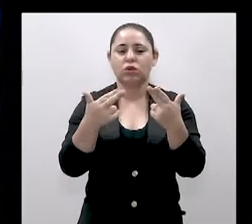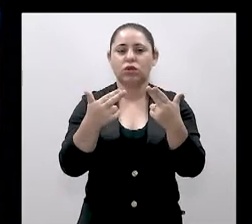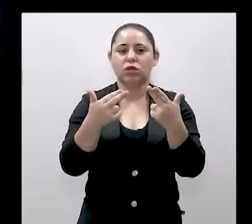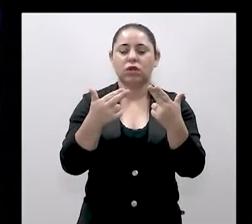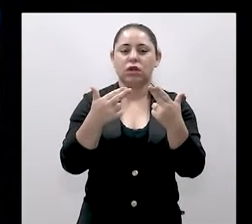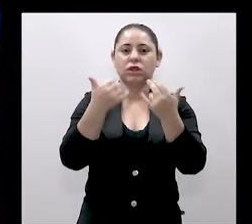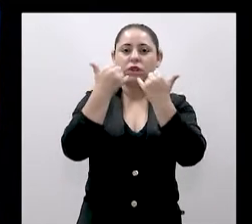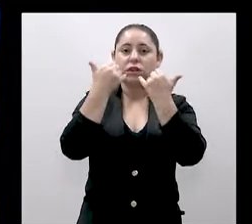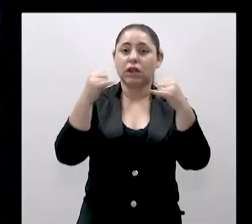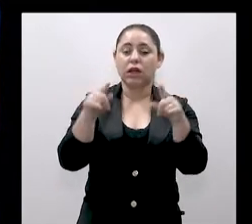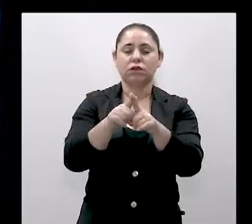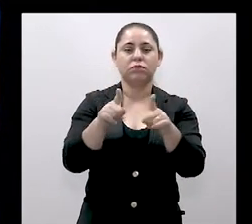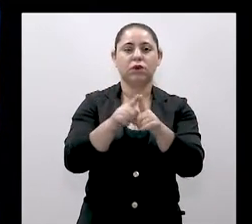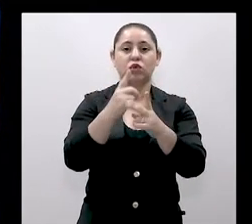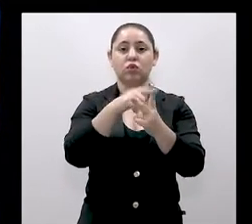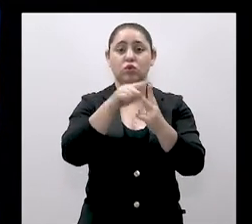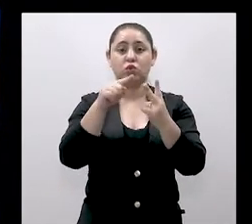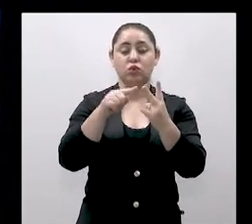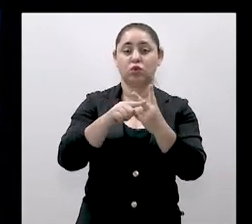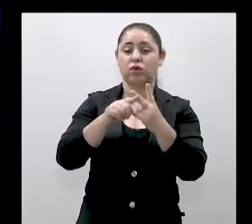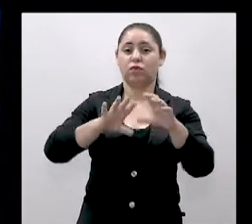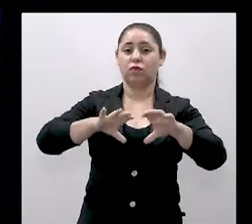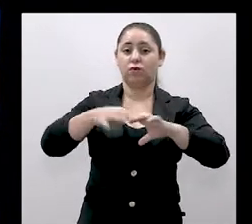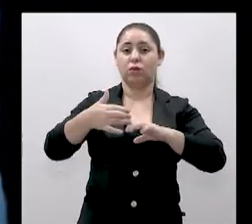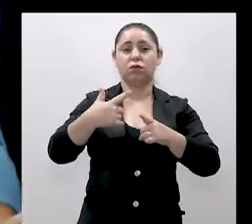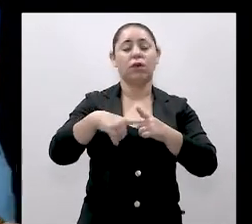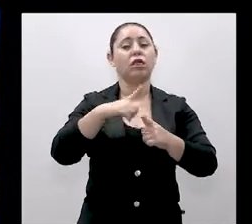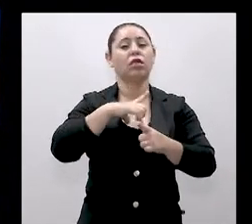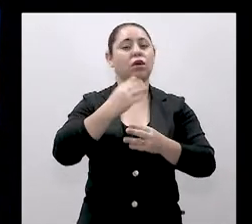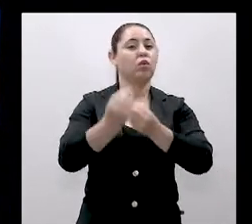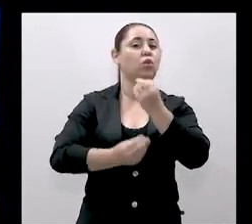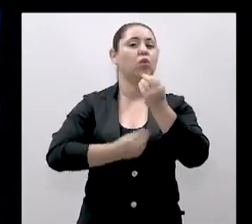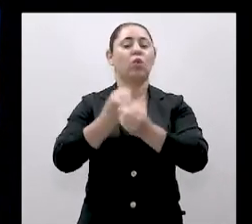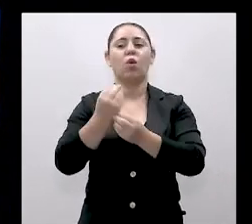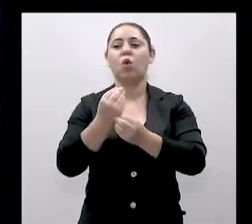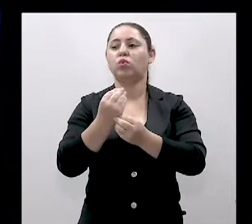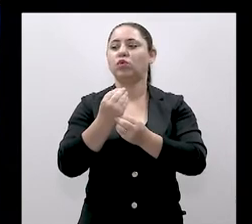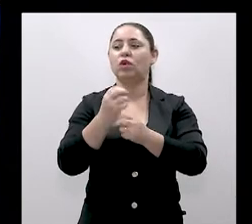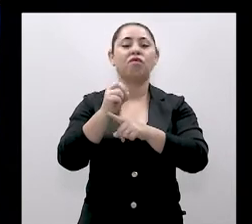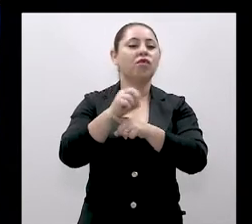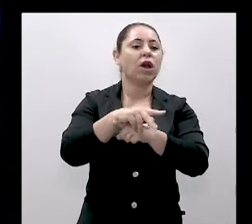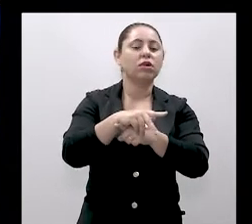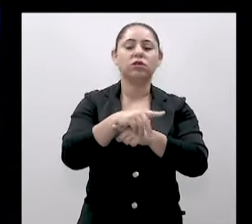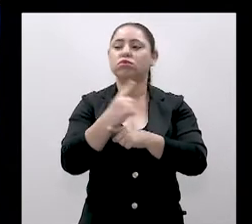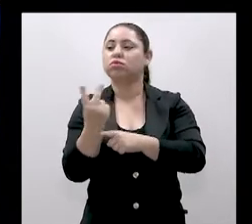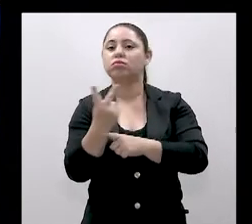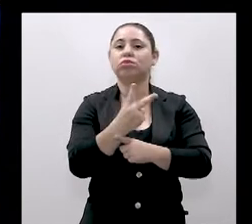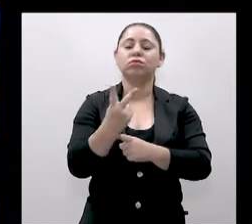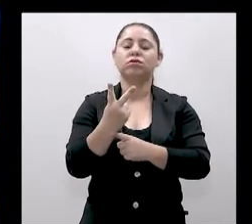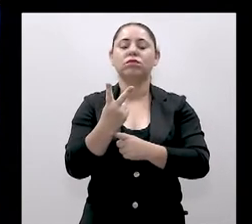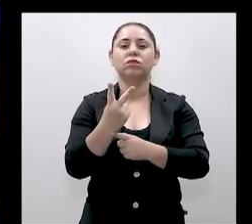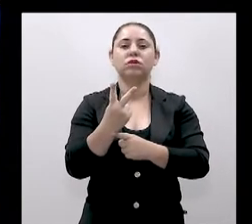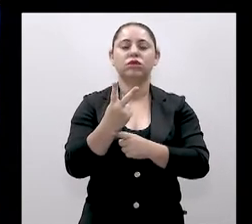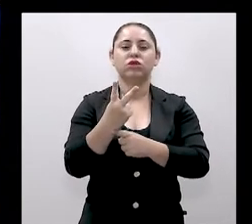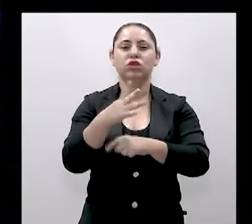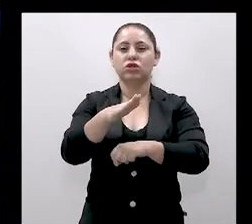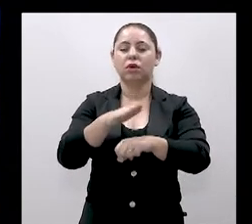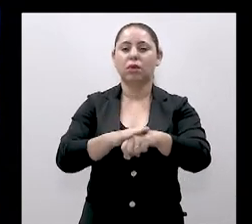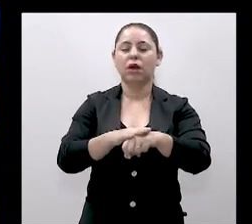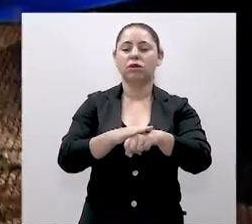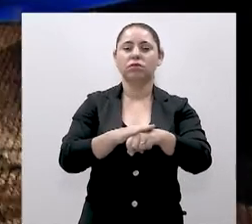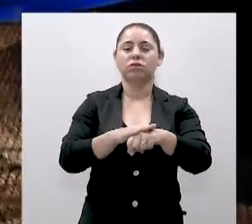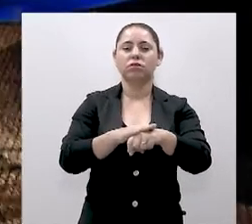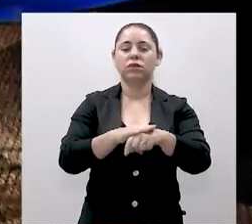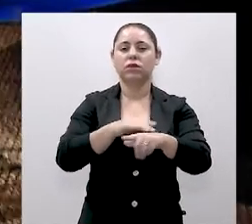duas modalidades para você ter condição de arrumar algum emprego ele foi convidado para trabalhar na General Eletric e